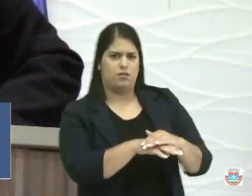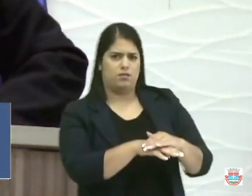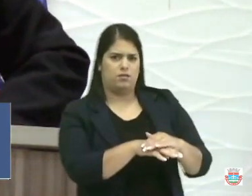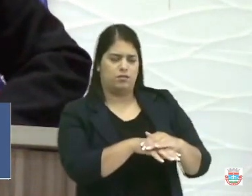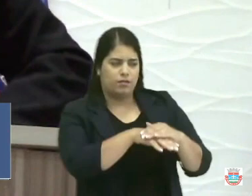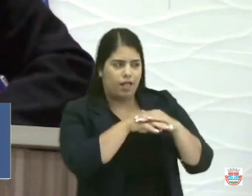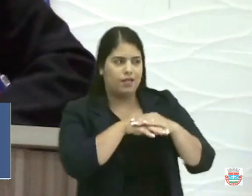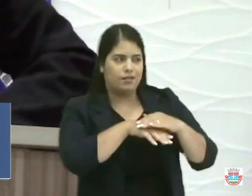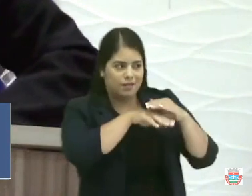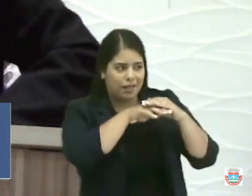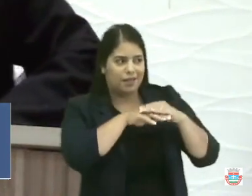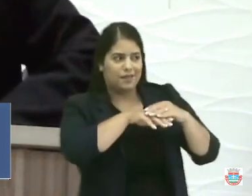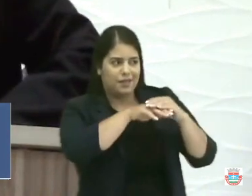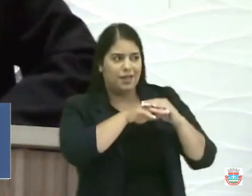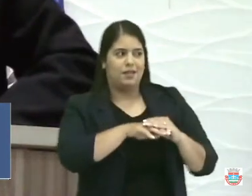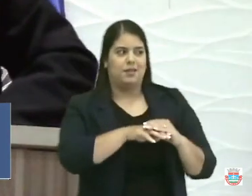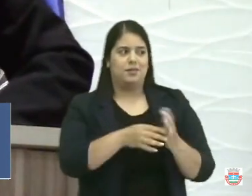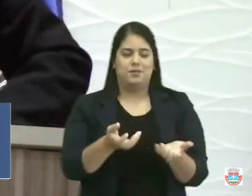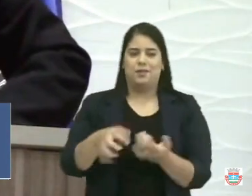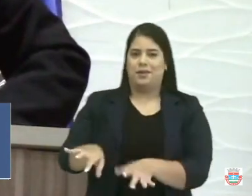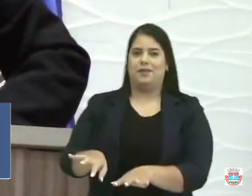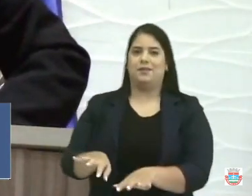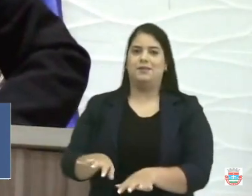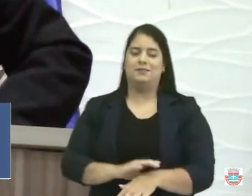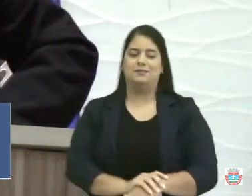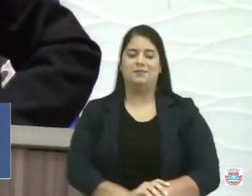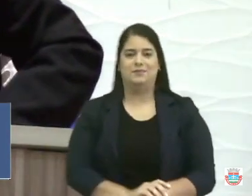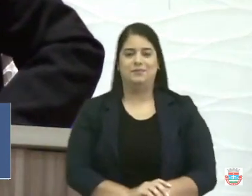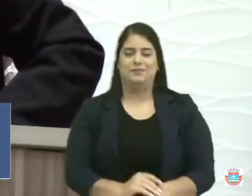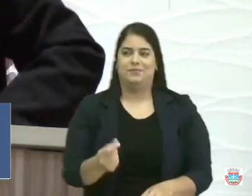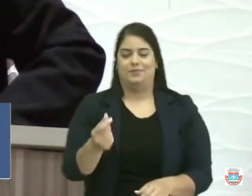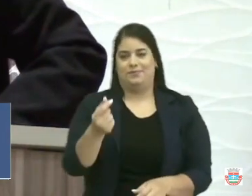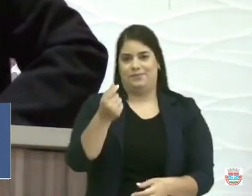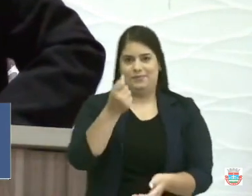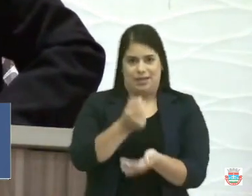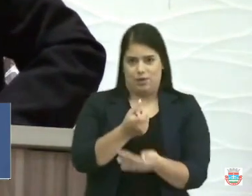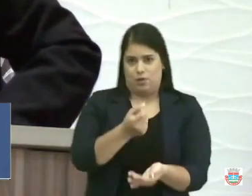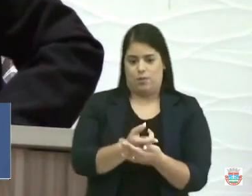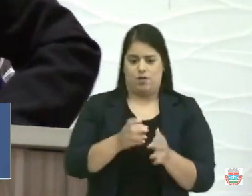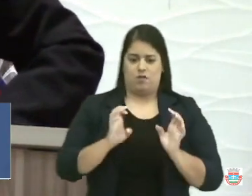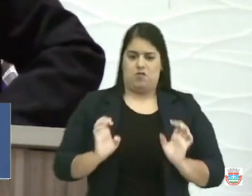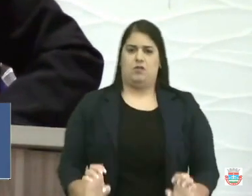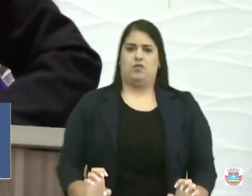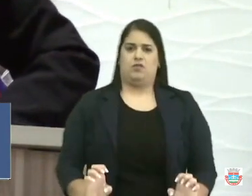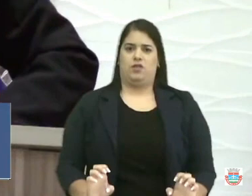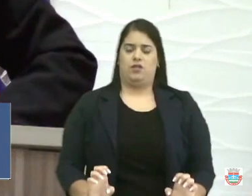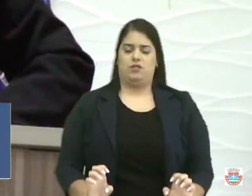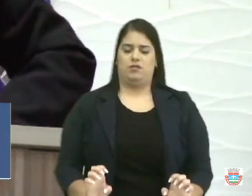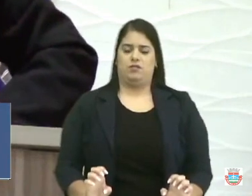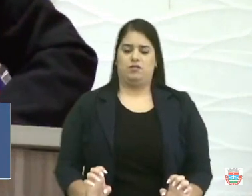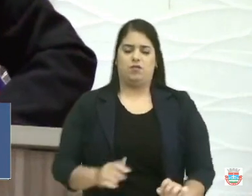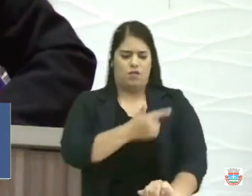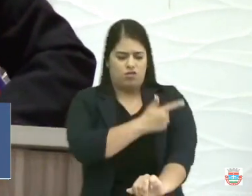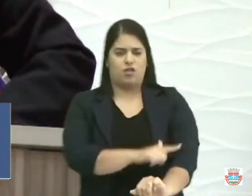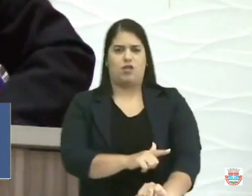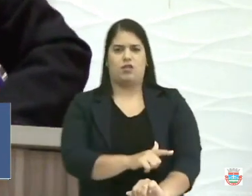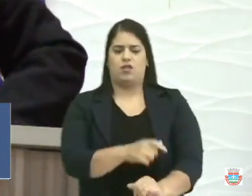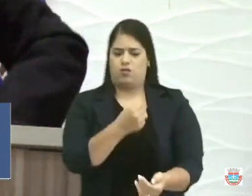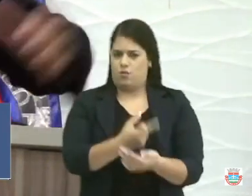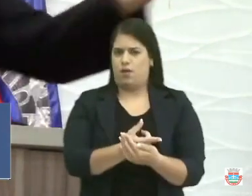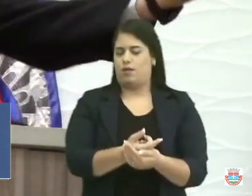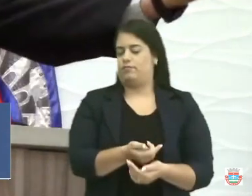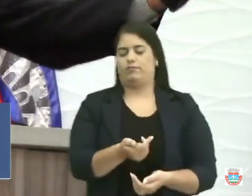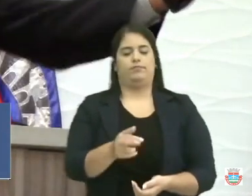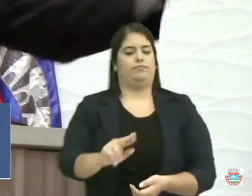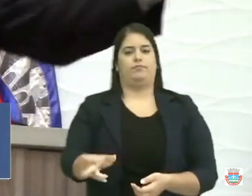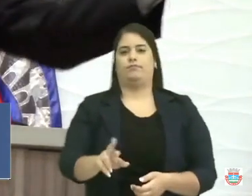merda, mixaria. De dinheiro. Não compra dignidade de caráter, não. Aqui, ó. Vem! Comprar?